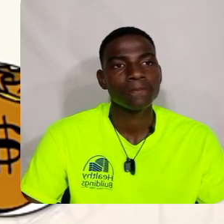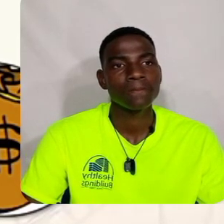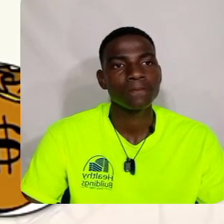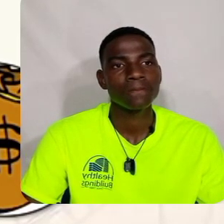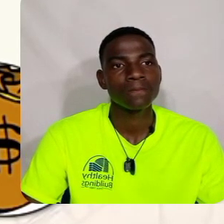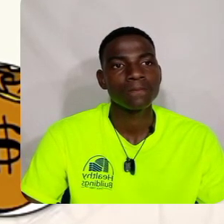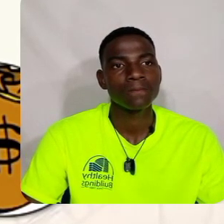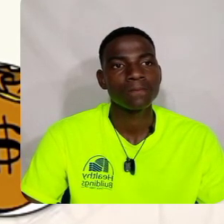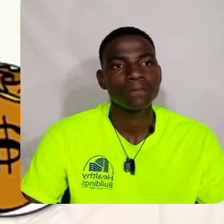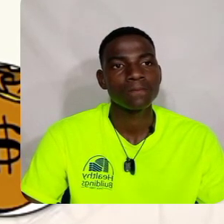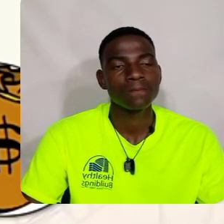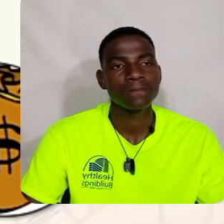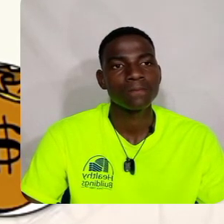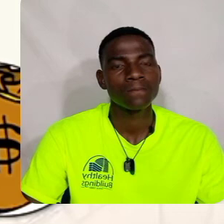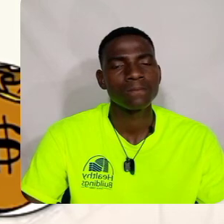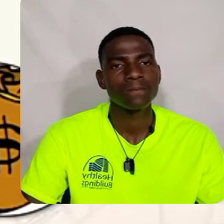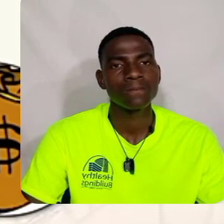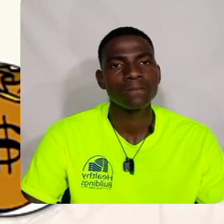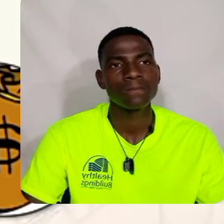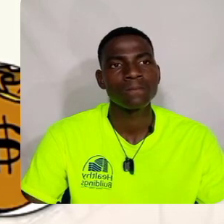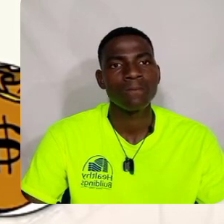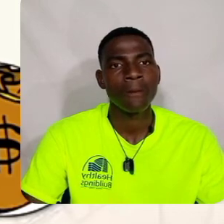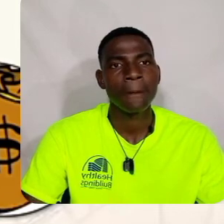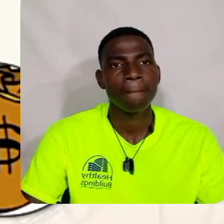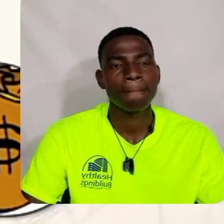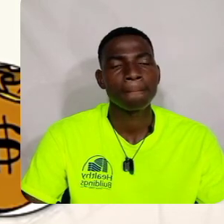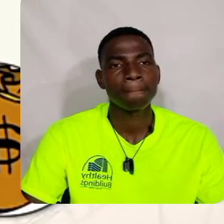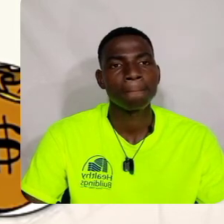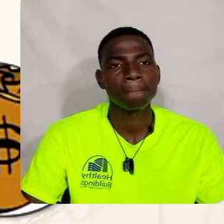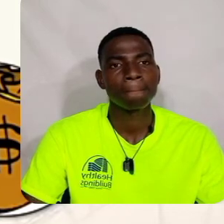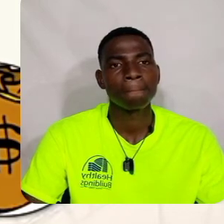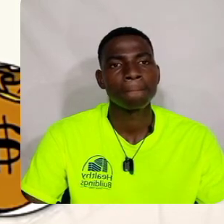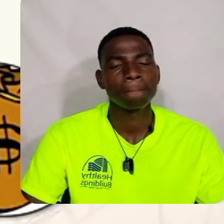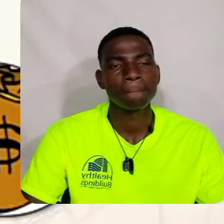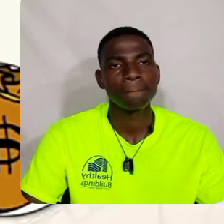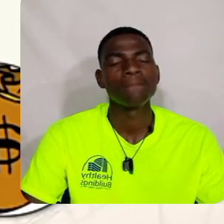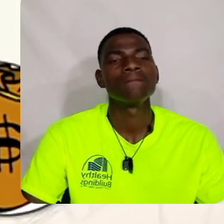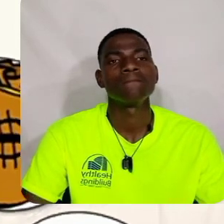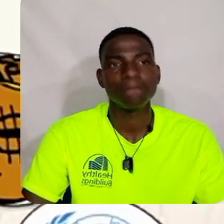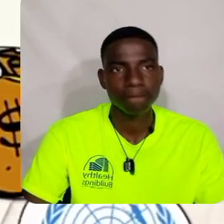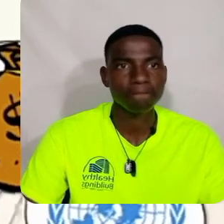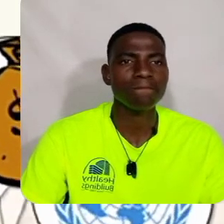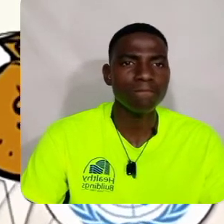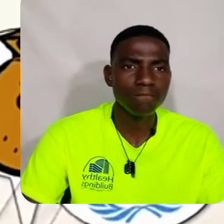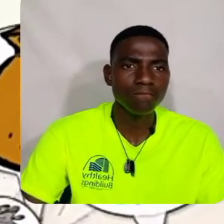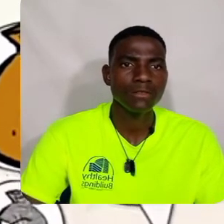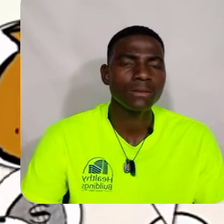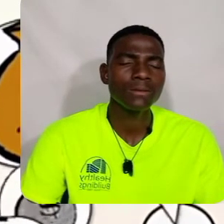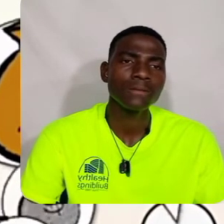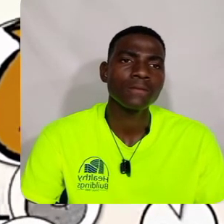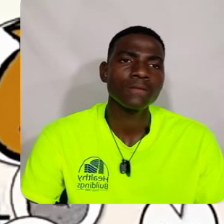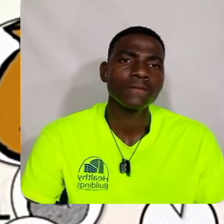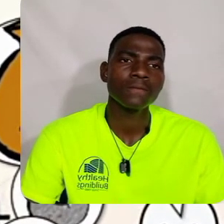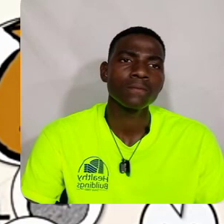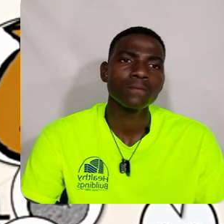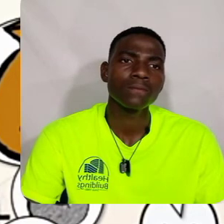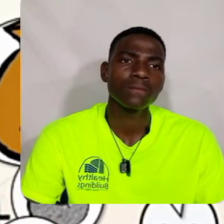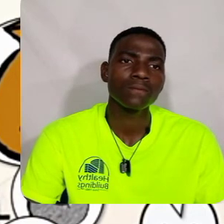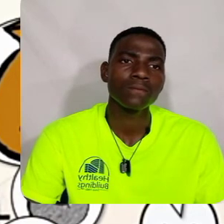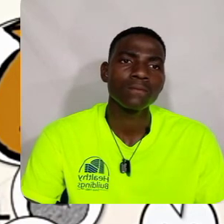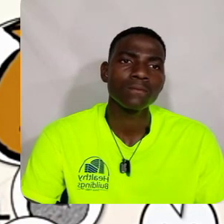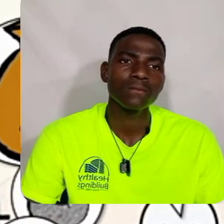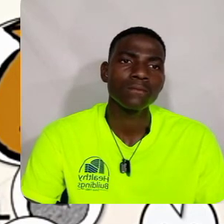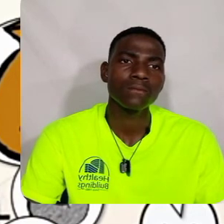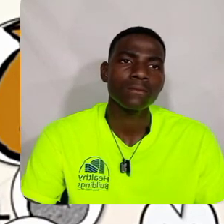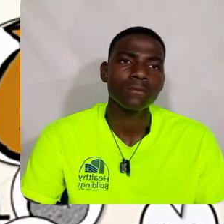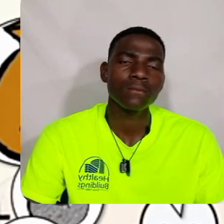etc. O presidente também contrata pessoas para ajudar no trabalho dessas diferentes áreas. Só que no nível federal, essas pessoas